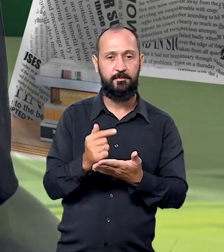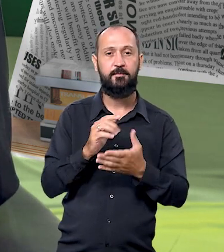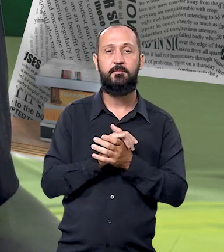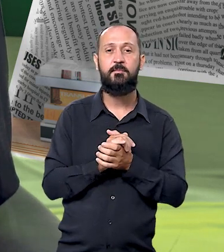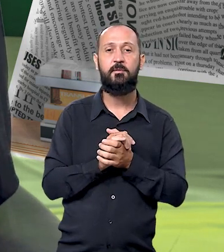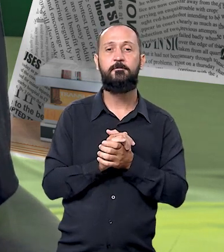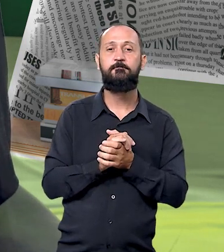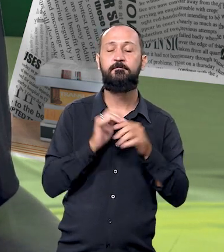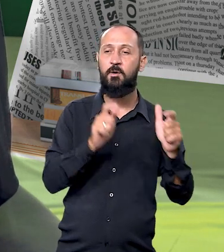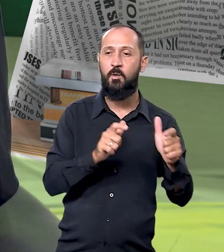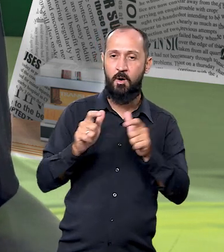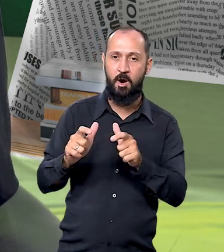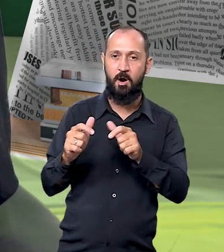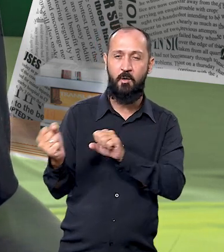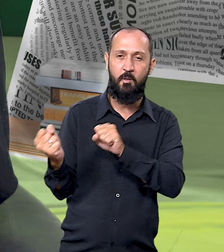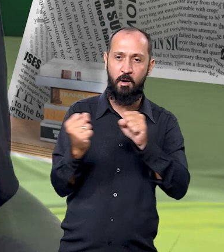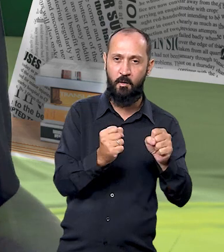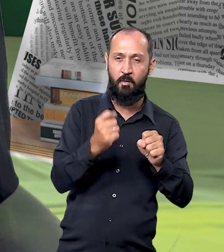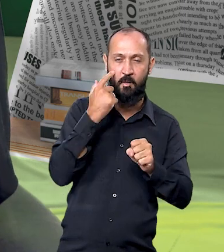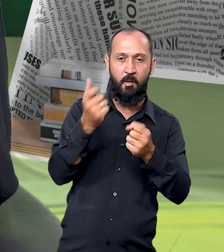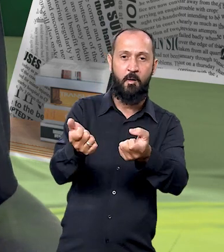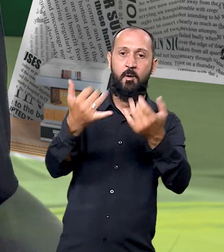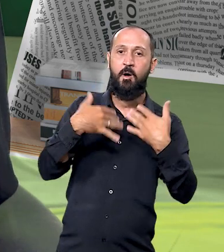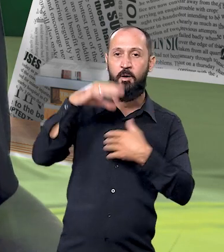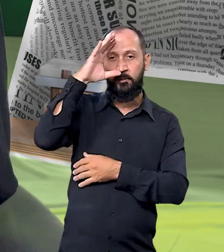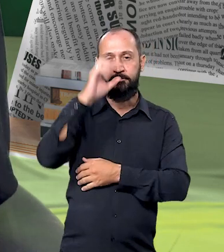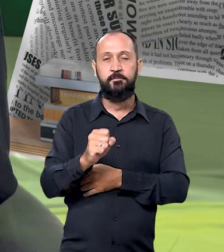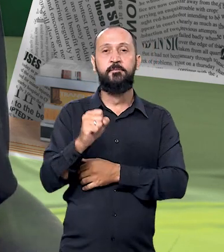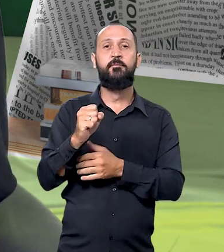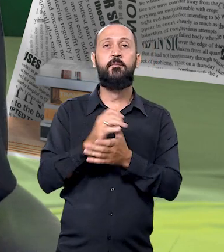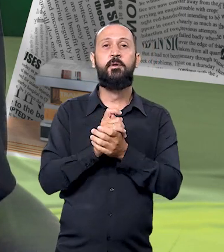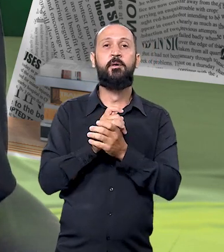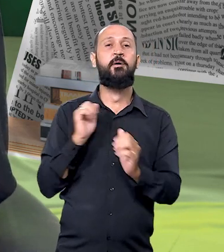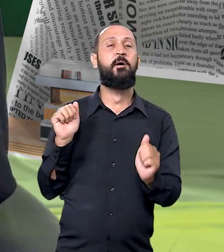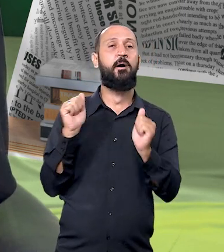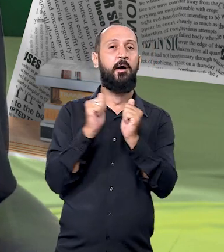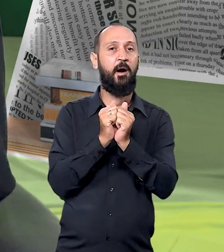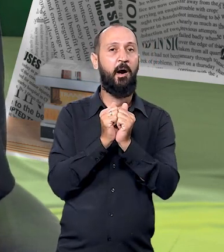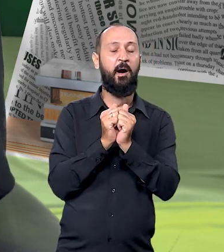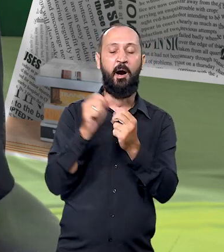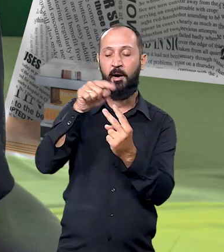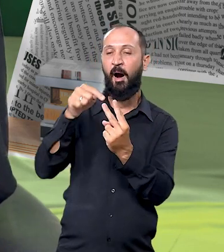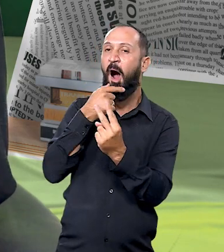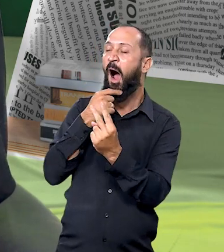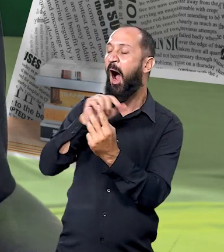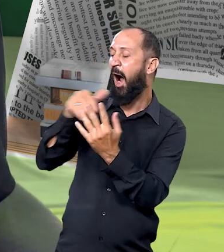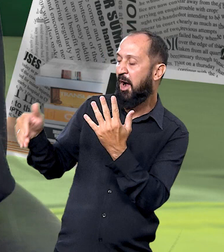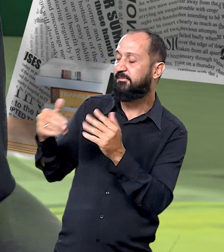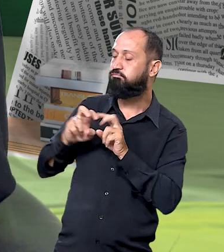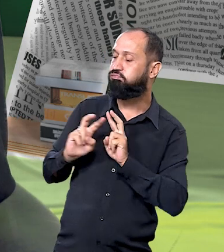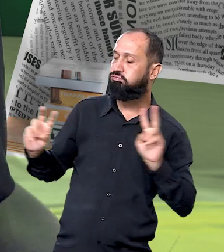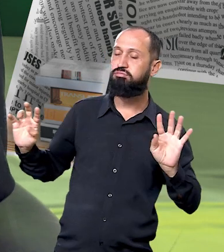agendas. Hoje nós estamos nos espaços de poder, como você falou, de decisão, ao lado dos homens,